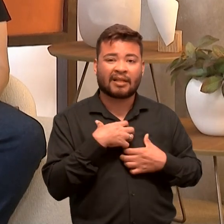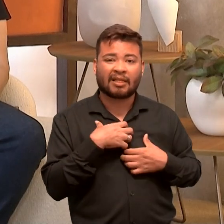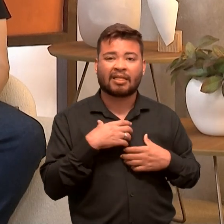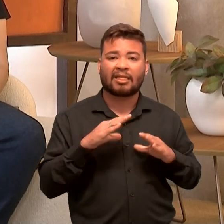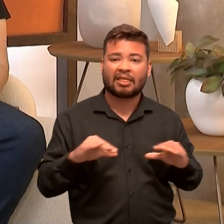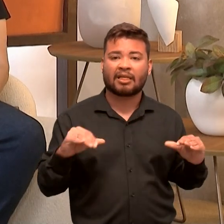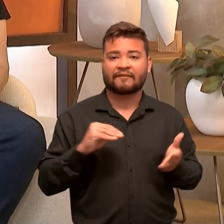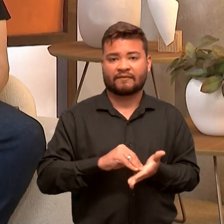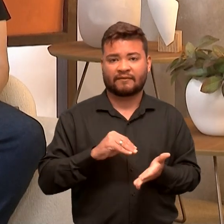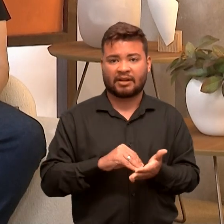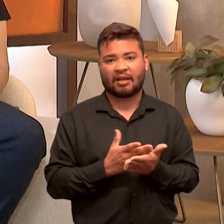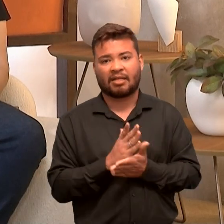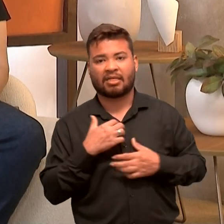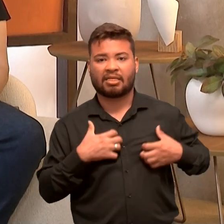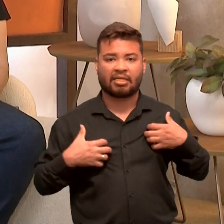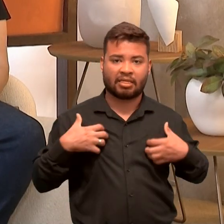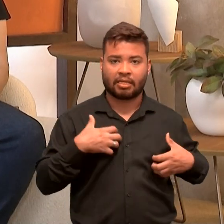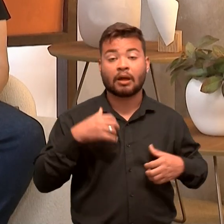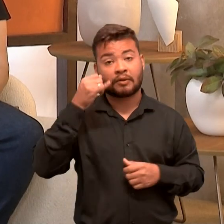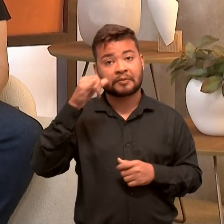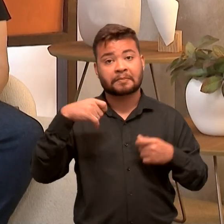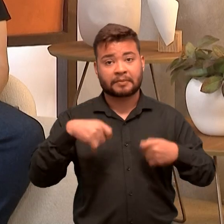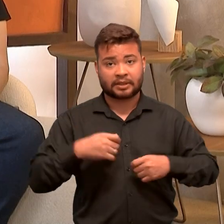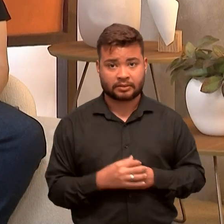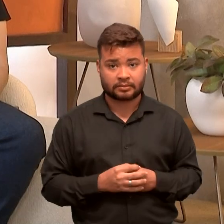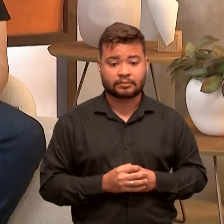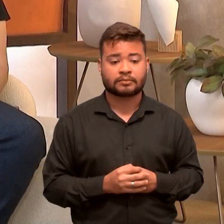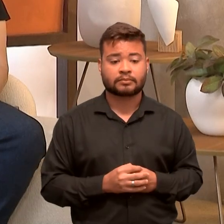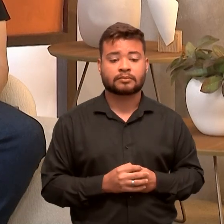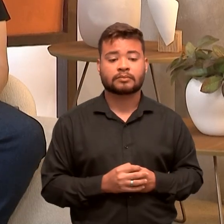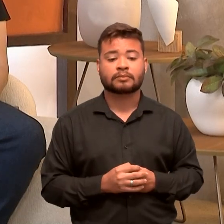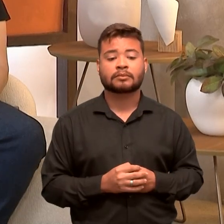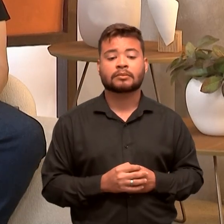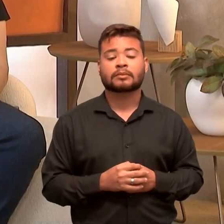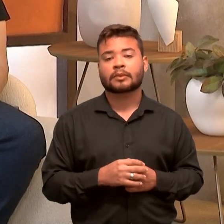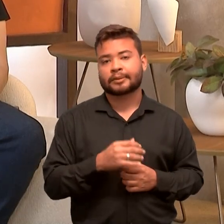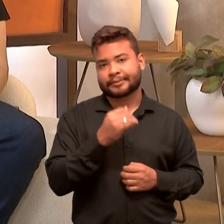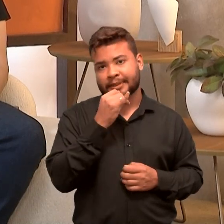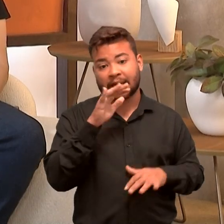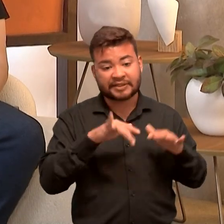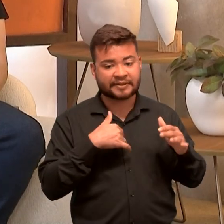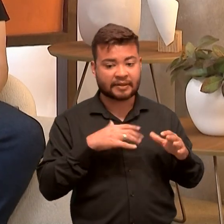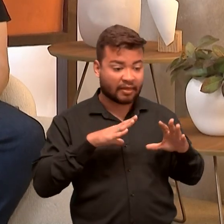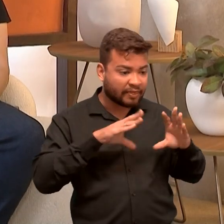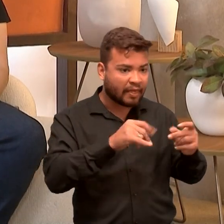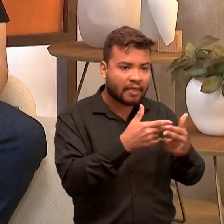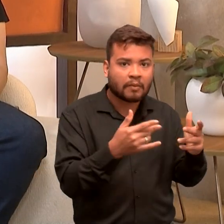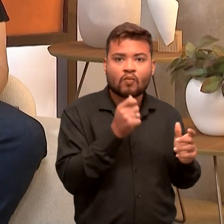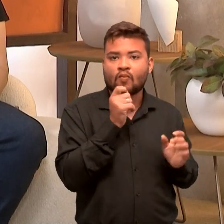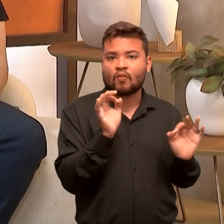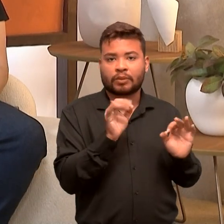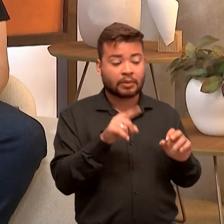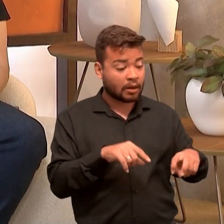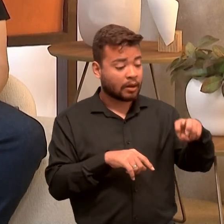porque mesmo que você não faça nenhum procedimento, só do ser humano se aproximar do animal, já vai